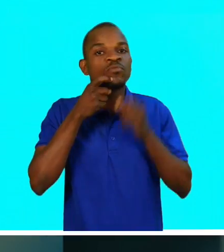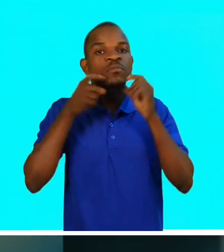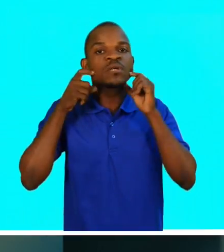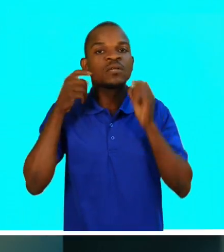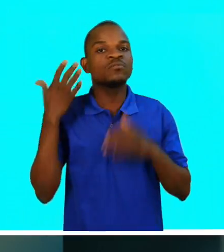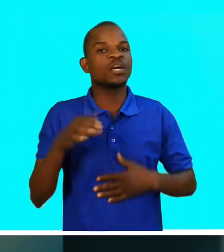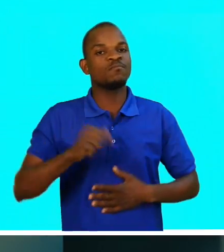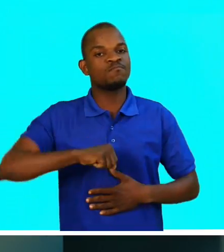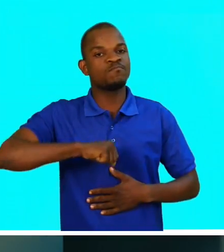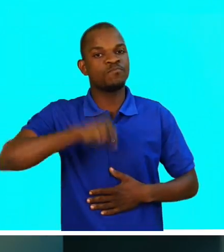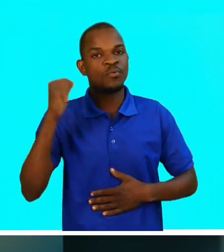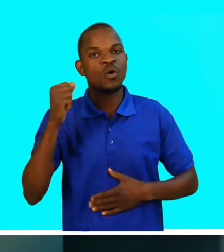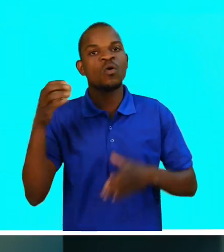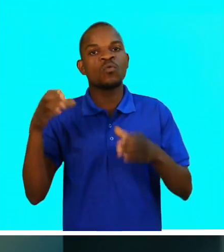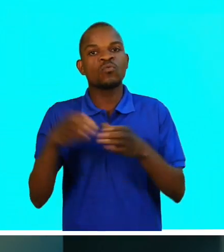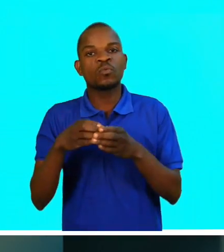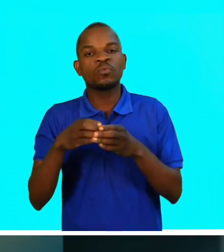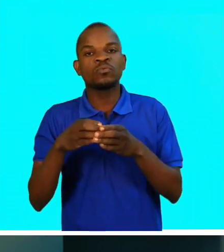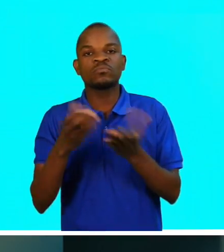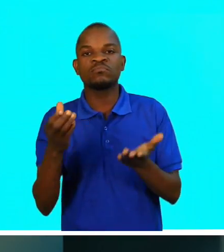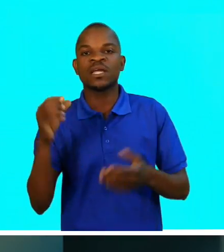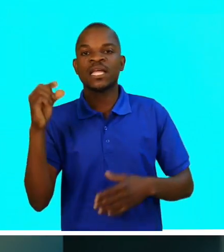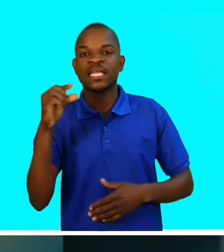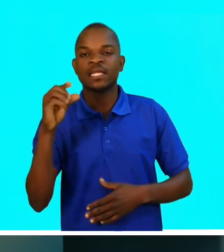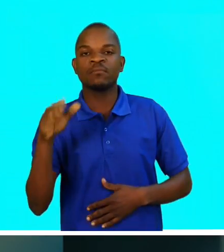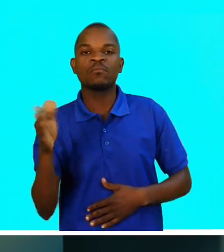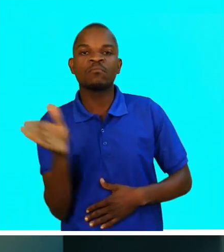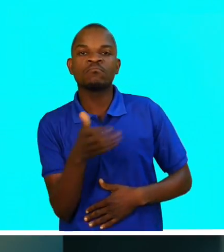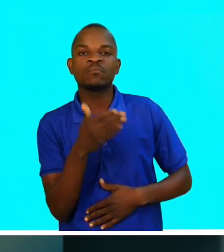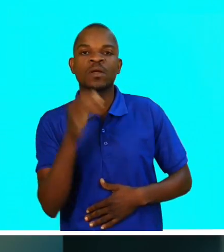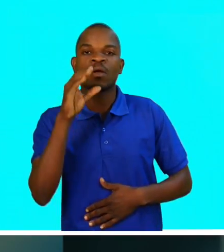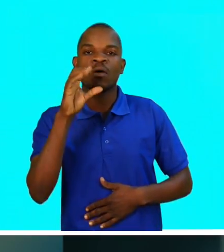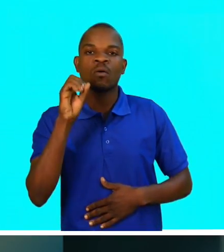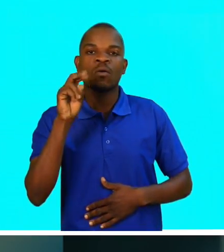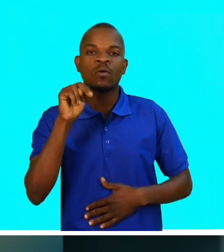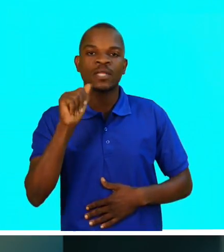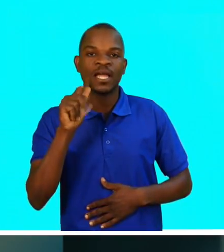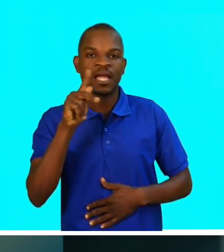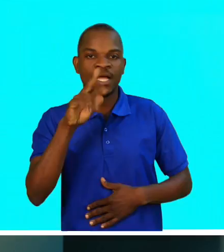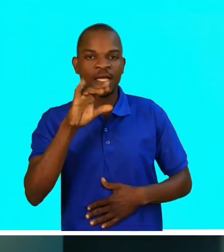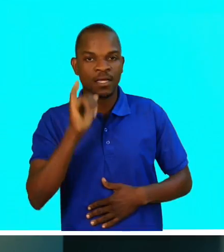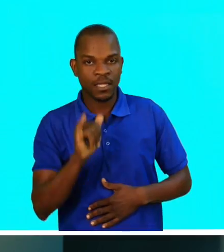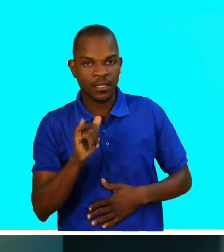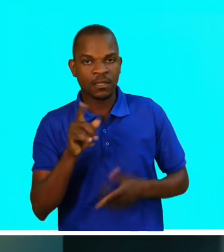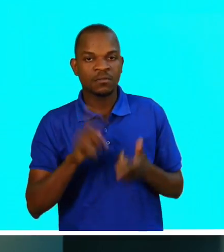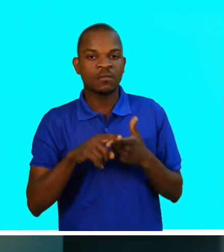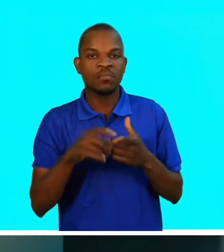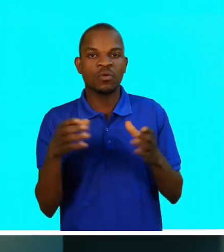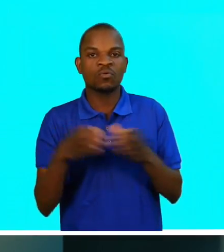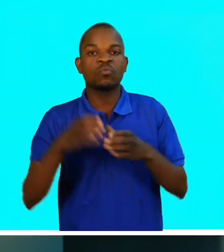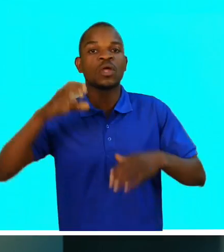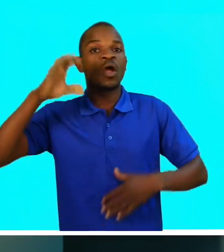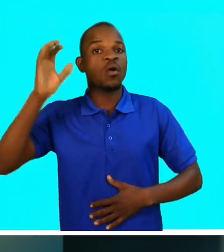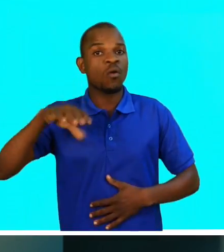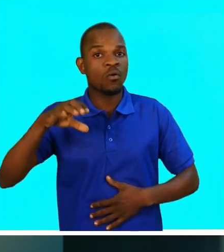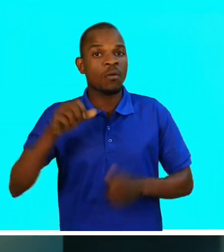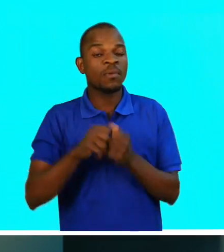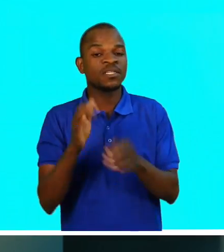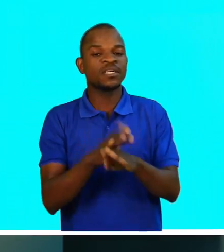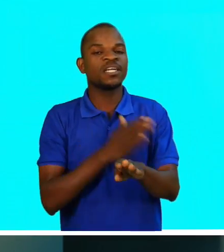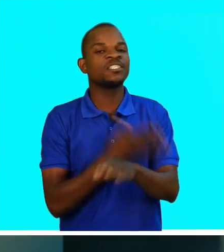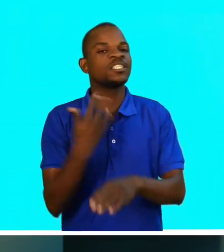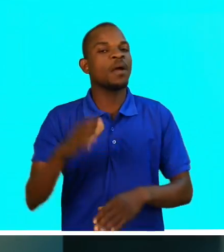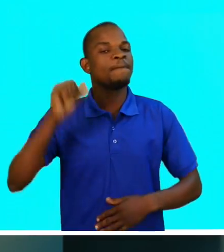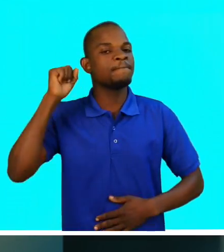grupo, as samurais venceram as seleções da Guiné-Conakry e a República Democrática do Congo.